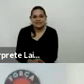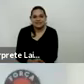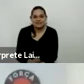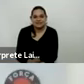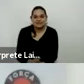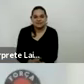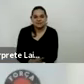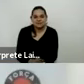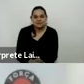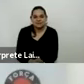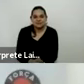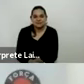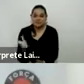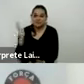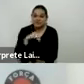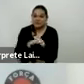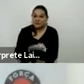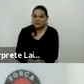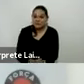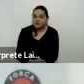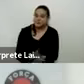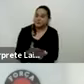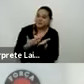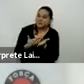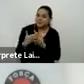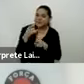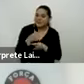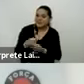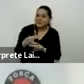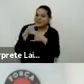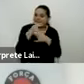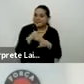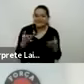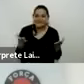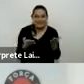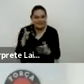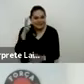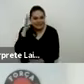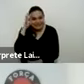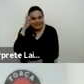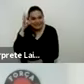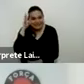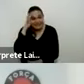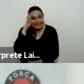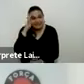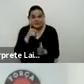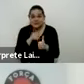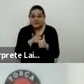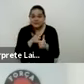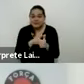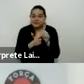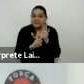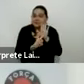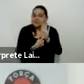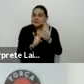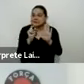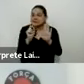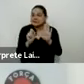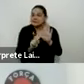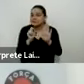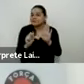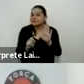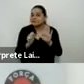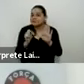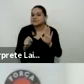Vamos lá, povo, iniciar a nossa live de hoje, desta quarta-feira. Vamos passar para vocês aqui o registro